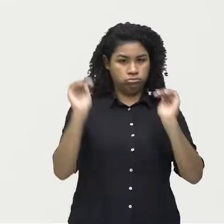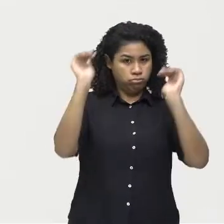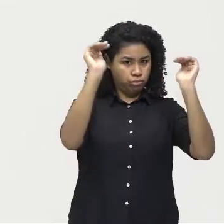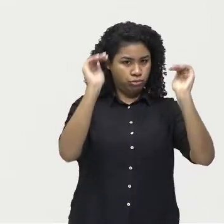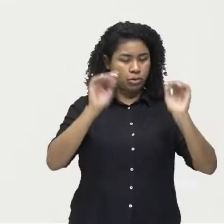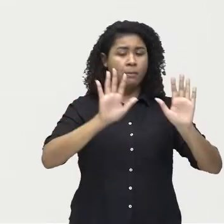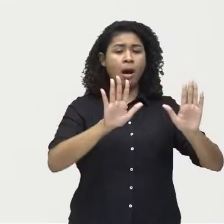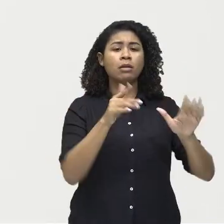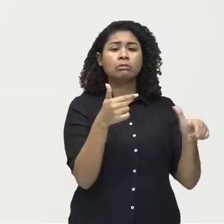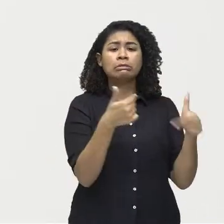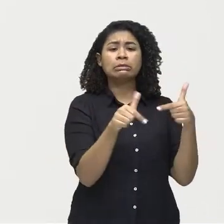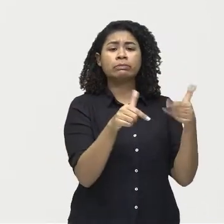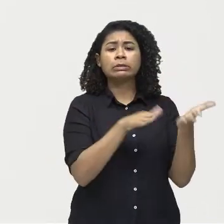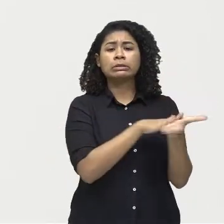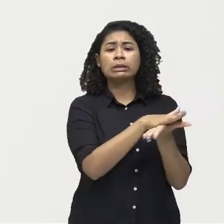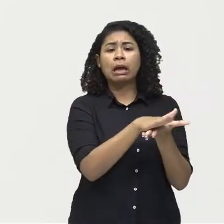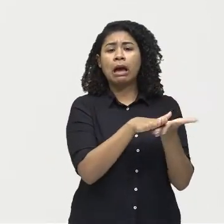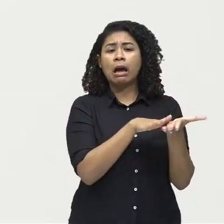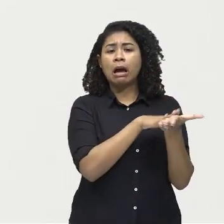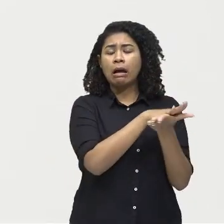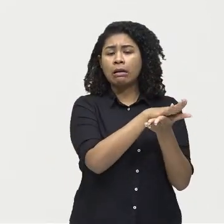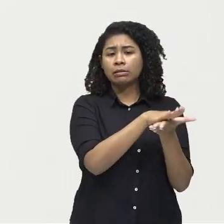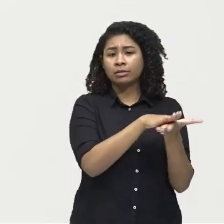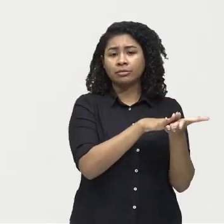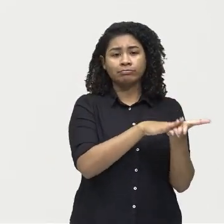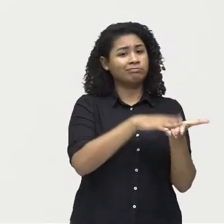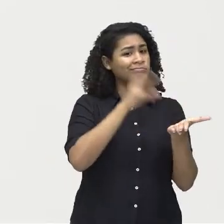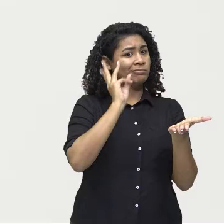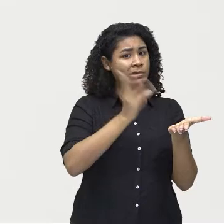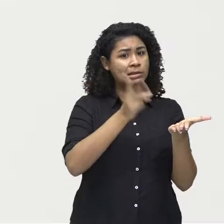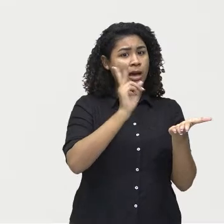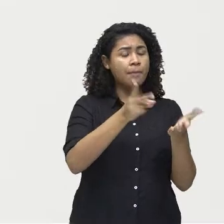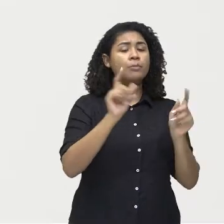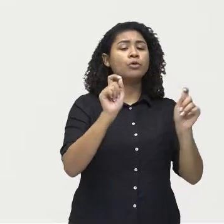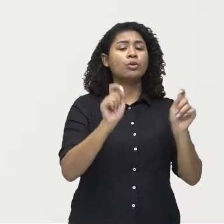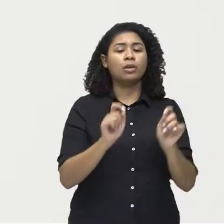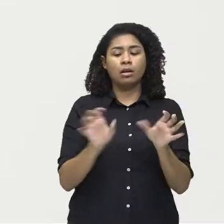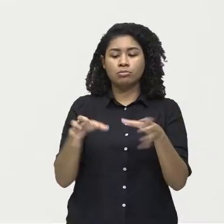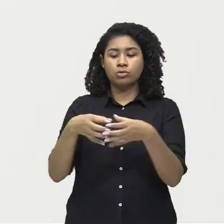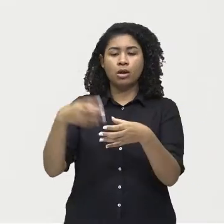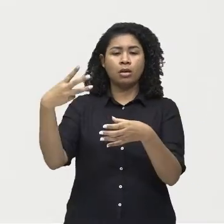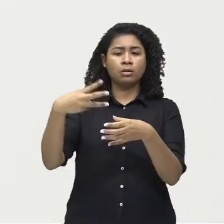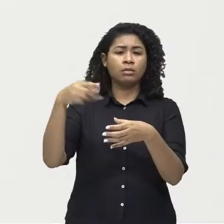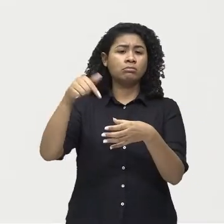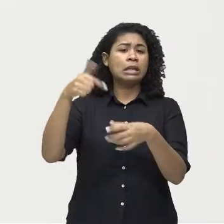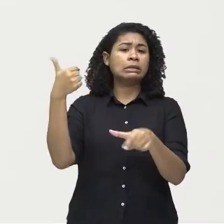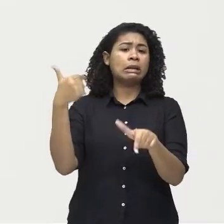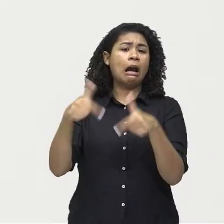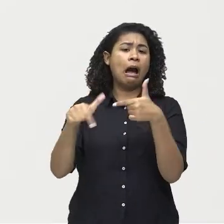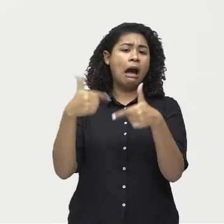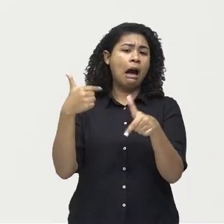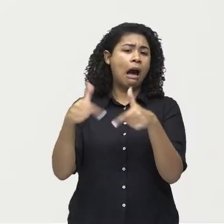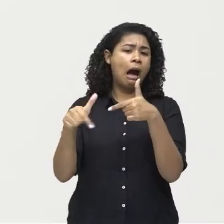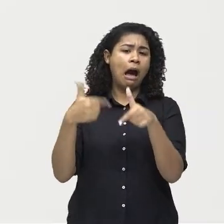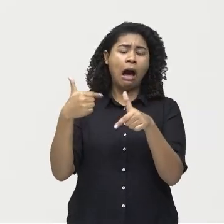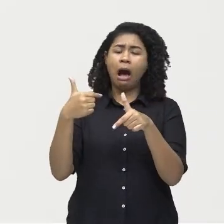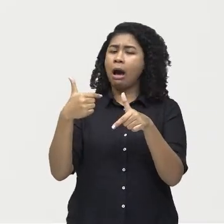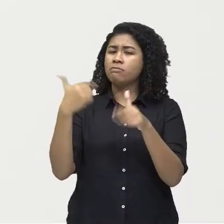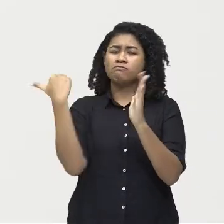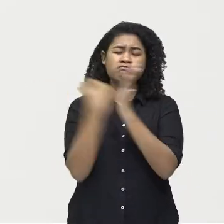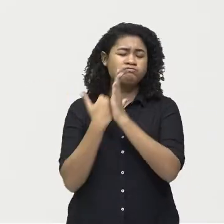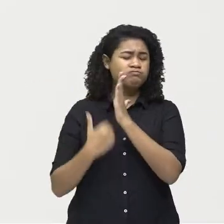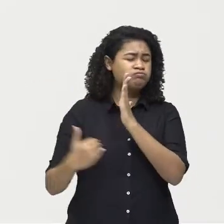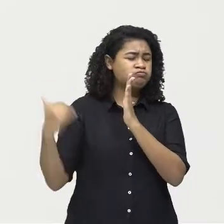trabalhava, que vivia às custas do que o terceiro estado possuía. Então a gente vê que a